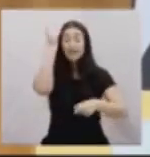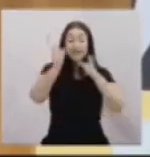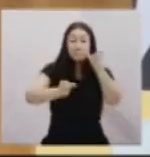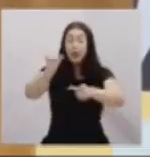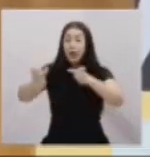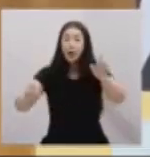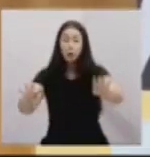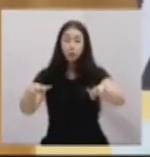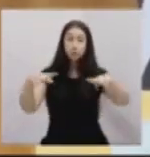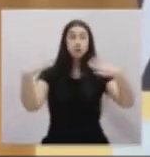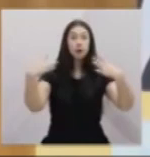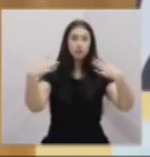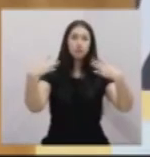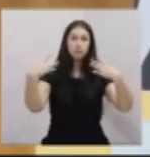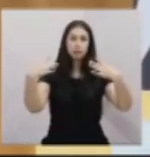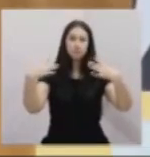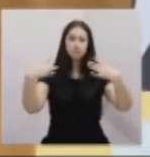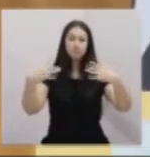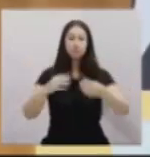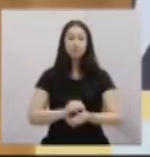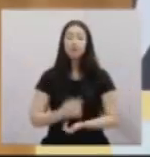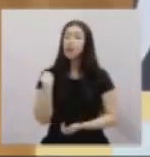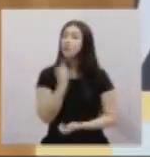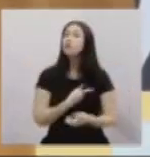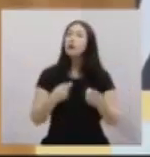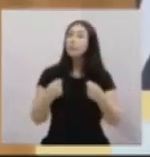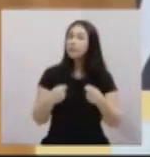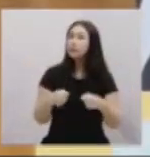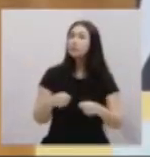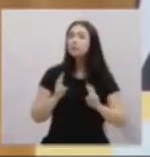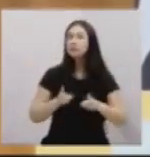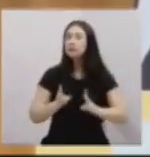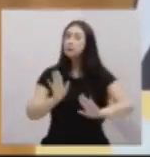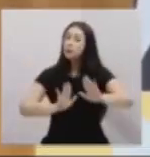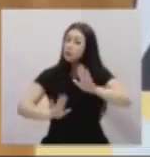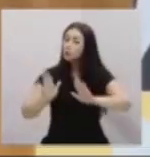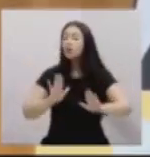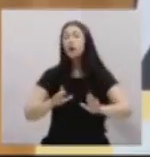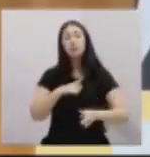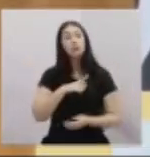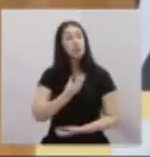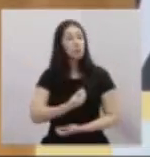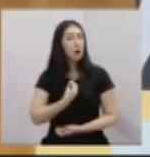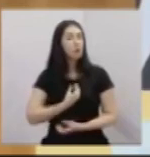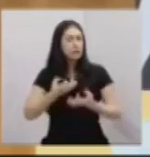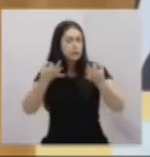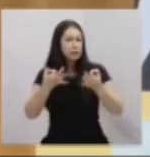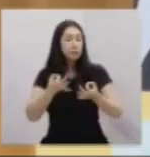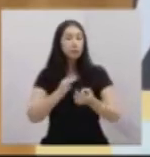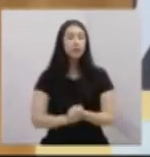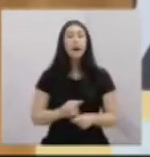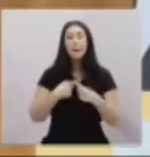estão constantemente fixos na gente. Então a gente tem que realmente vigiar e ser exemplo no dia a dia. Mas isso não é